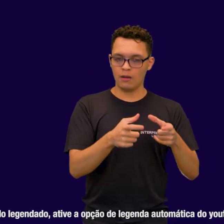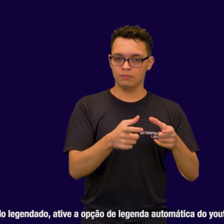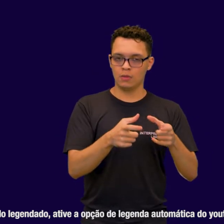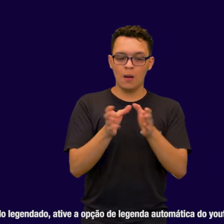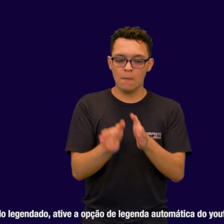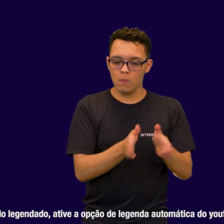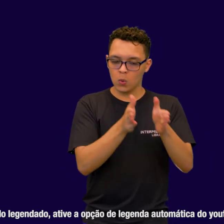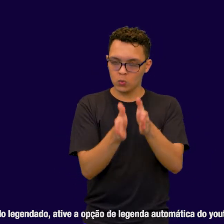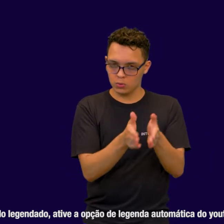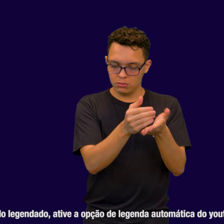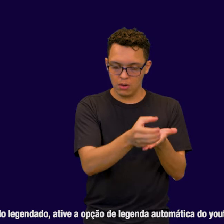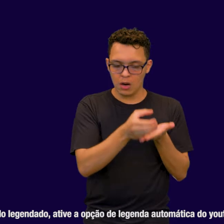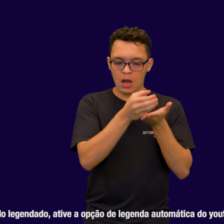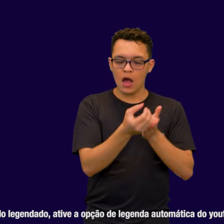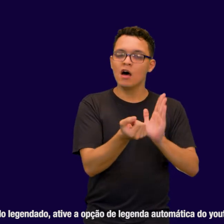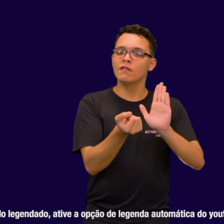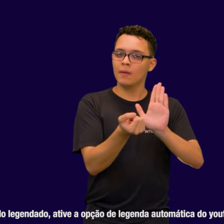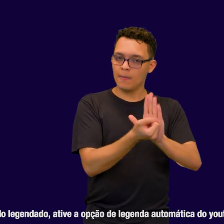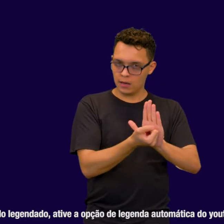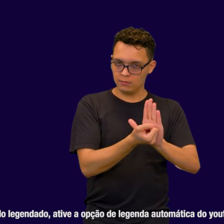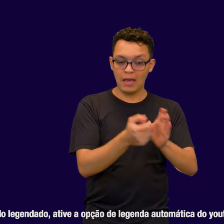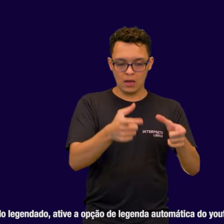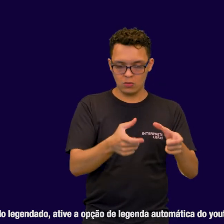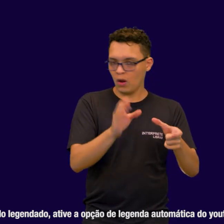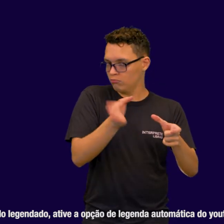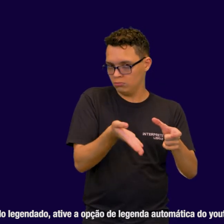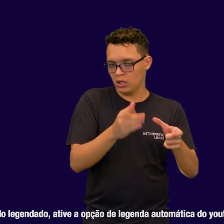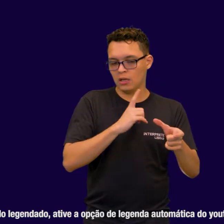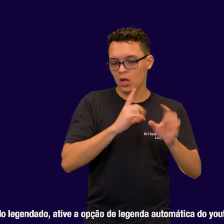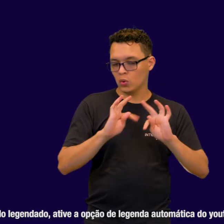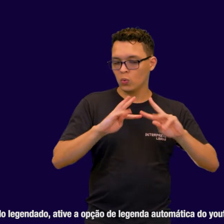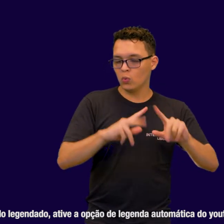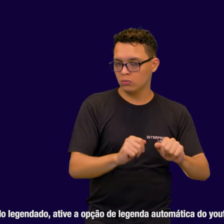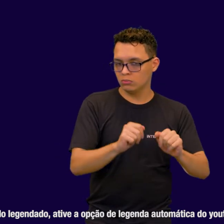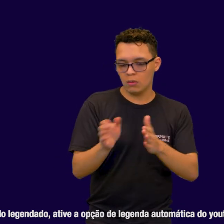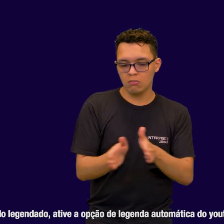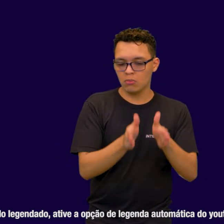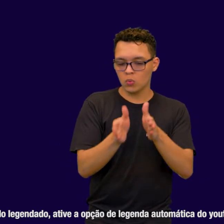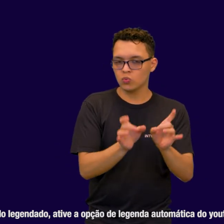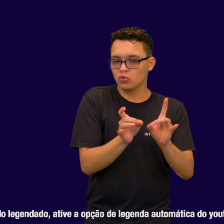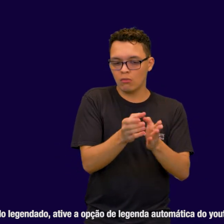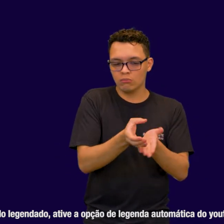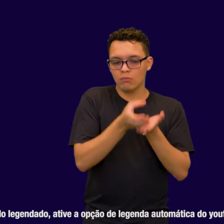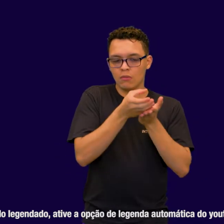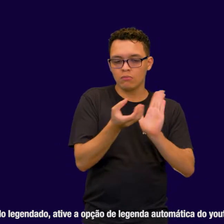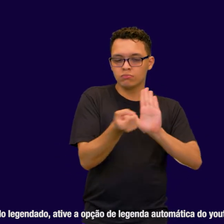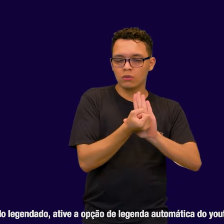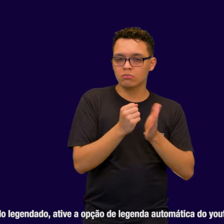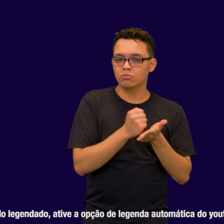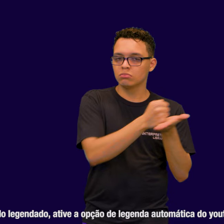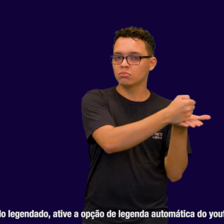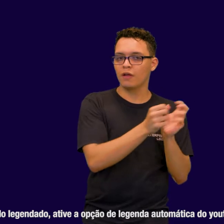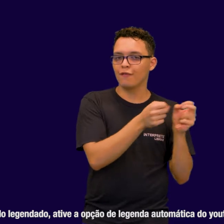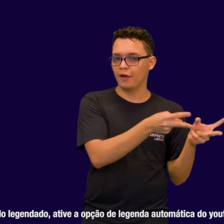planta cervejeira já estabelecida, já registrada no mapa, e fazer a sua cerveja. Então, isso deu